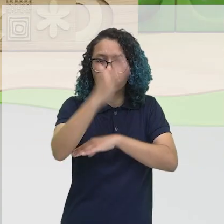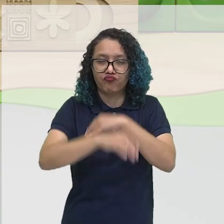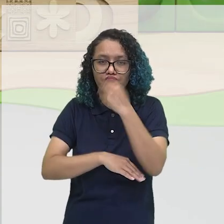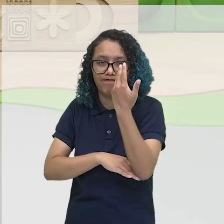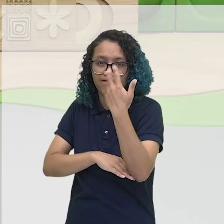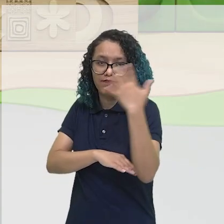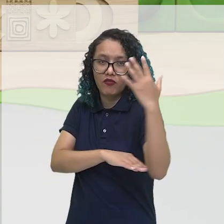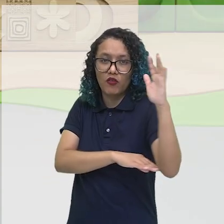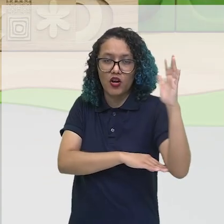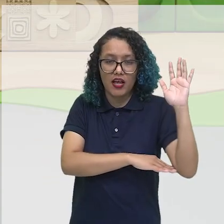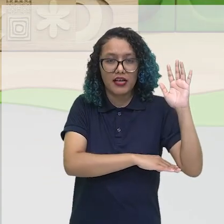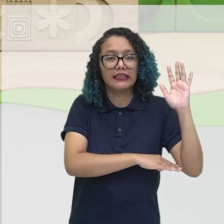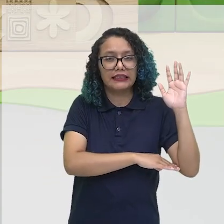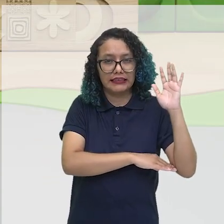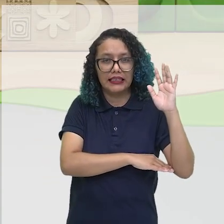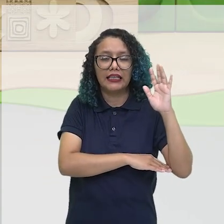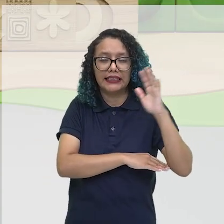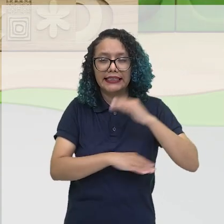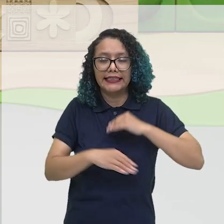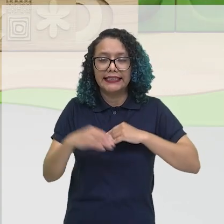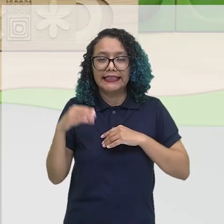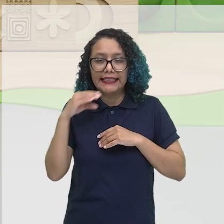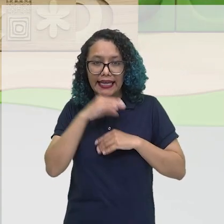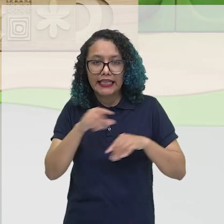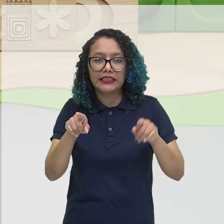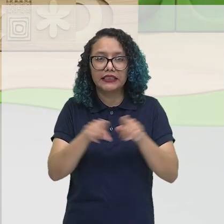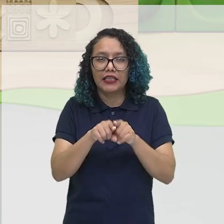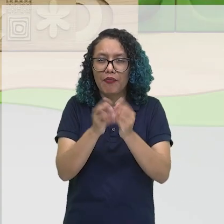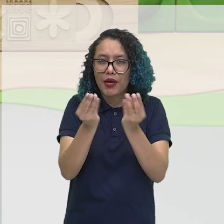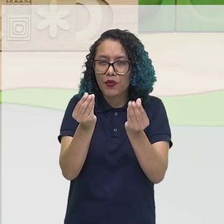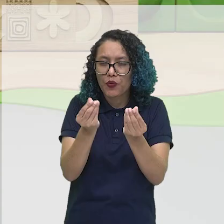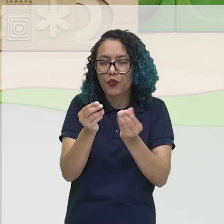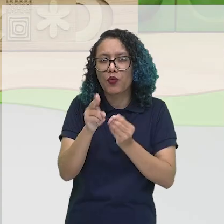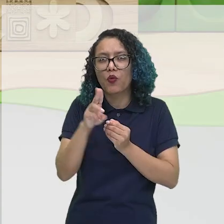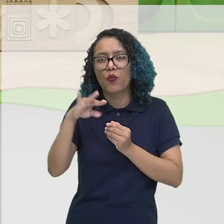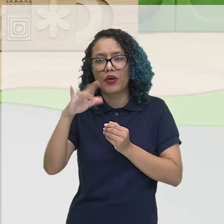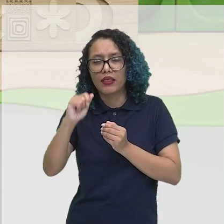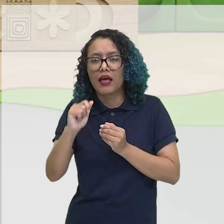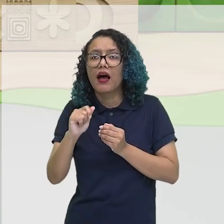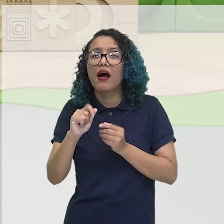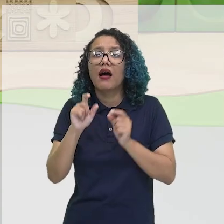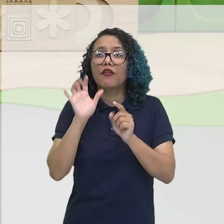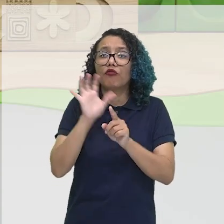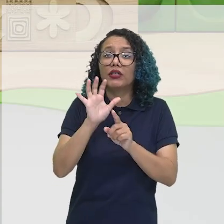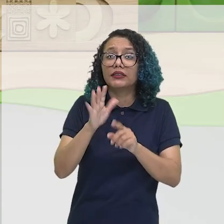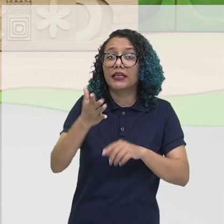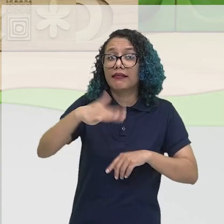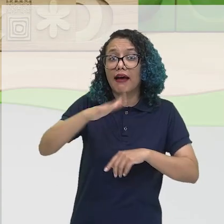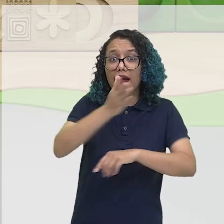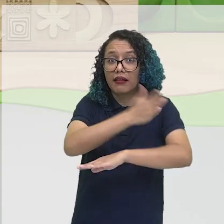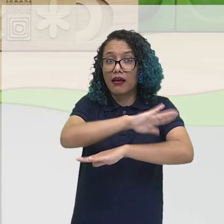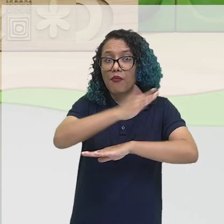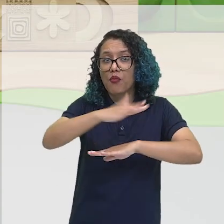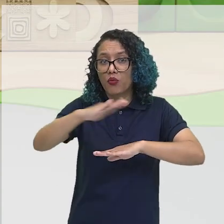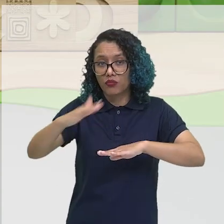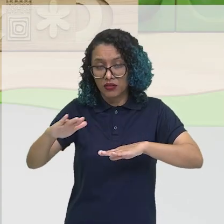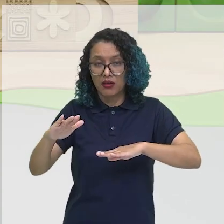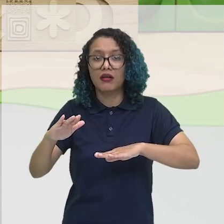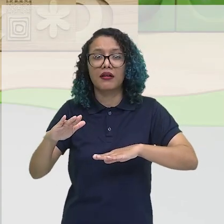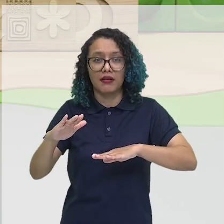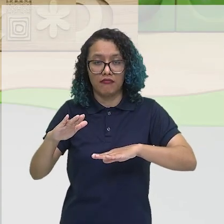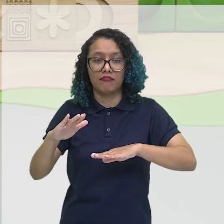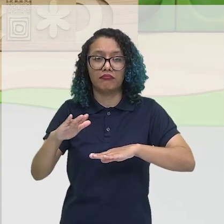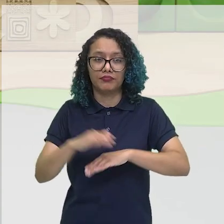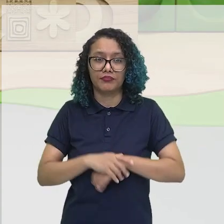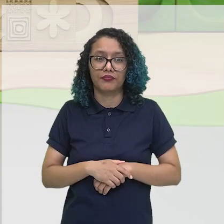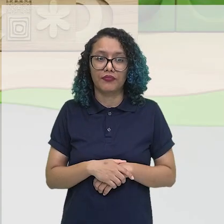floresta, né, tropical e úmida. A umidade vem da onde? Lá dos Andes, certo? Que faz a barreira